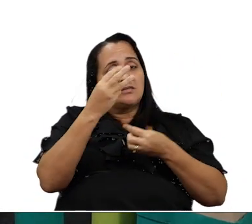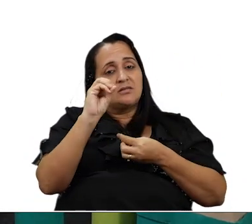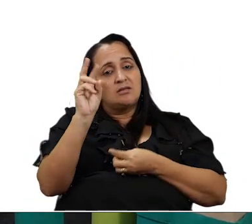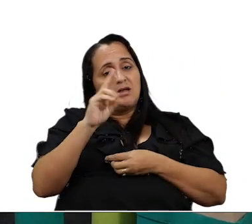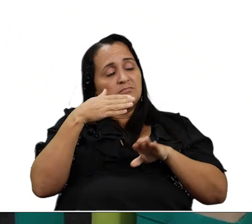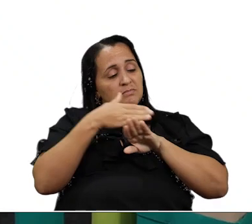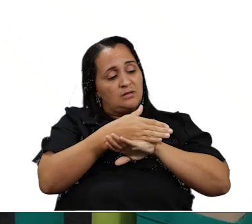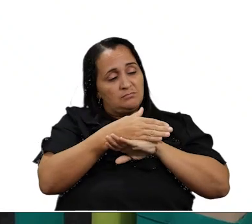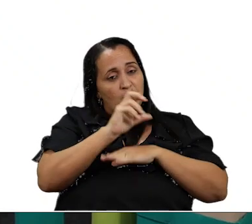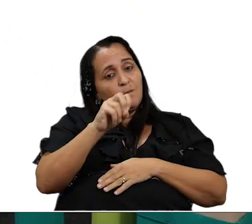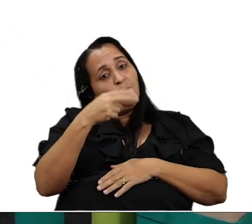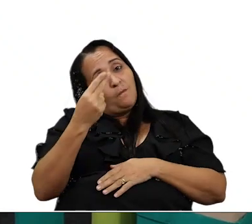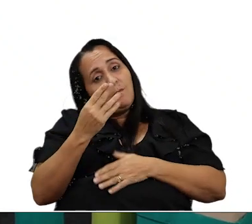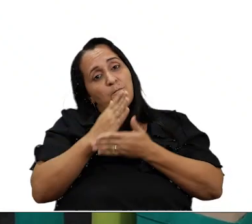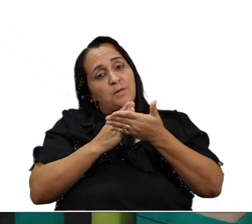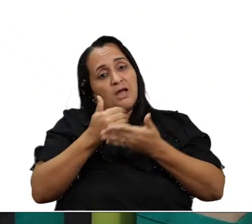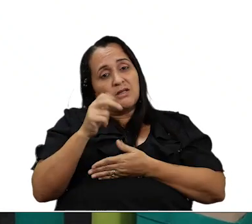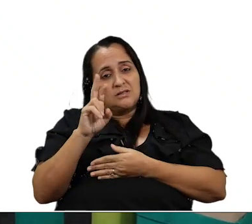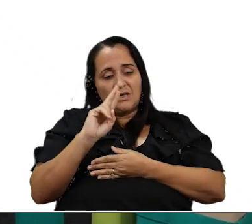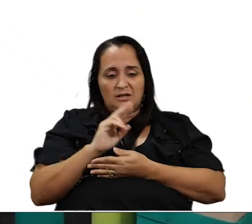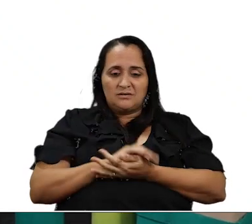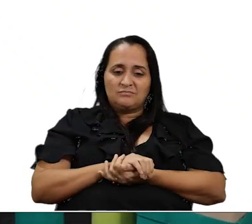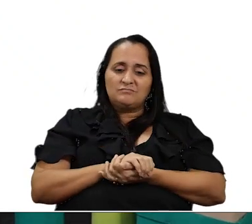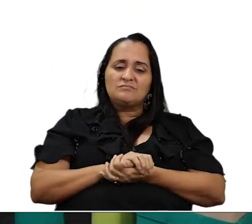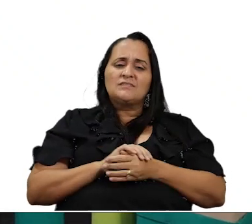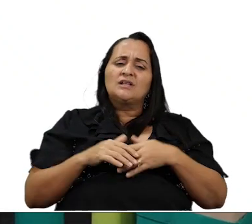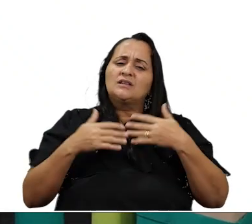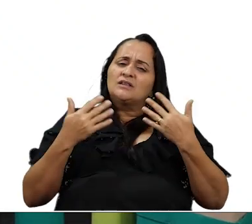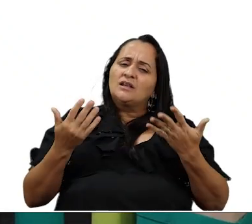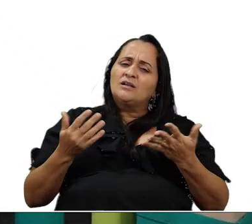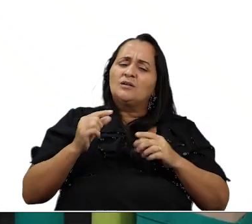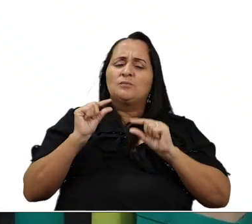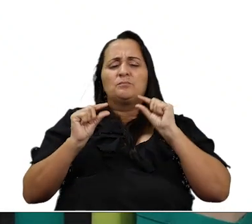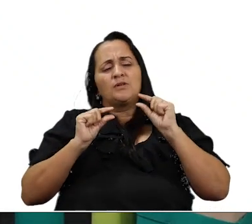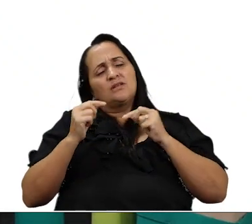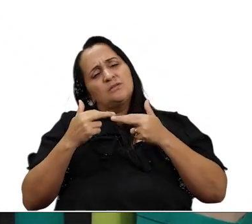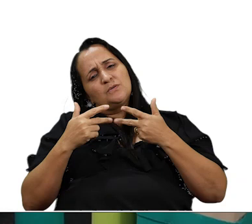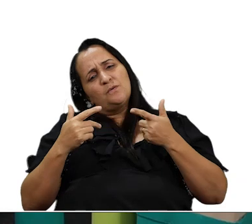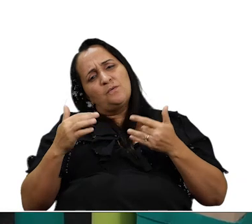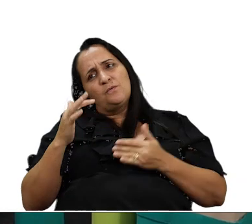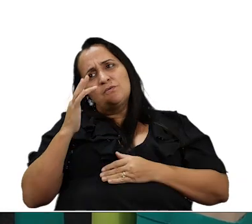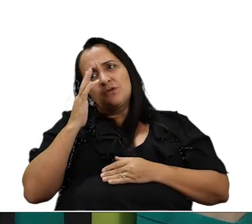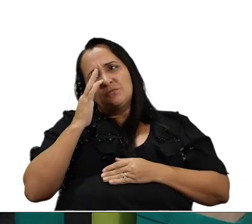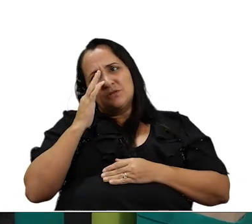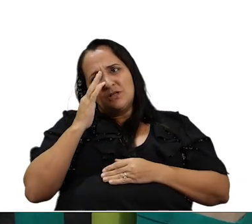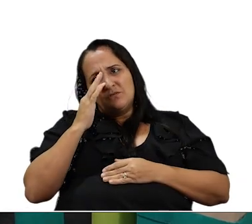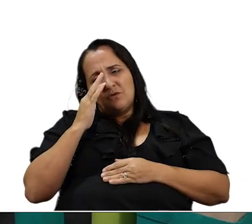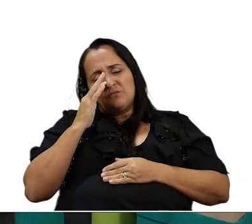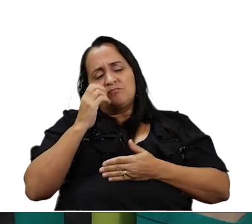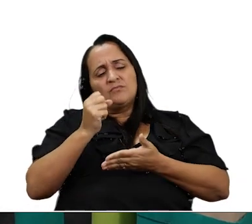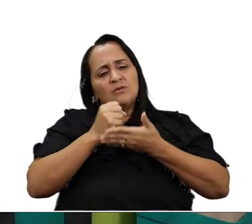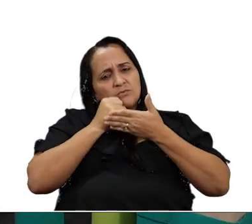que essas foram pequenas coisas que a gente observou em cada parágrafo do texto que nos ajudam